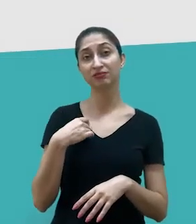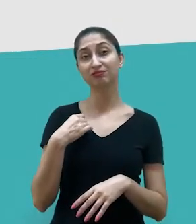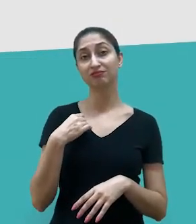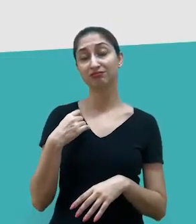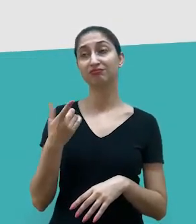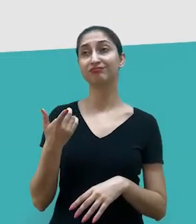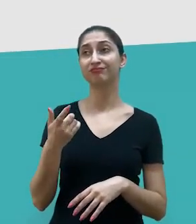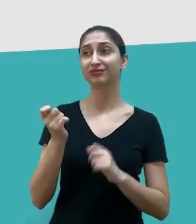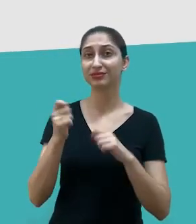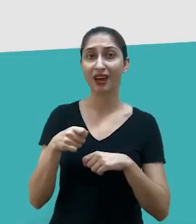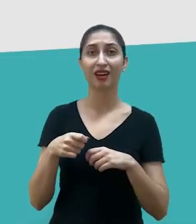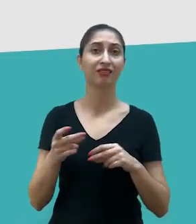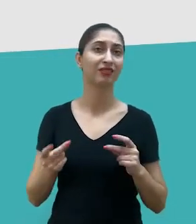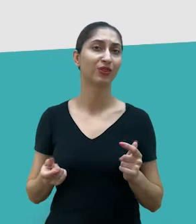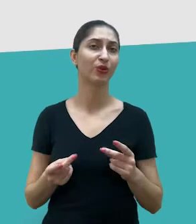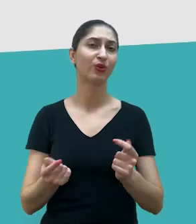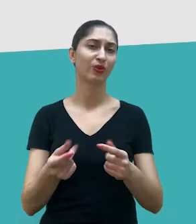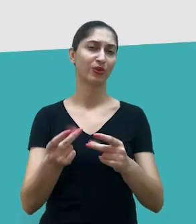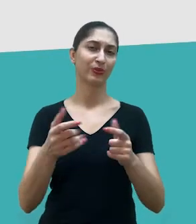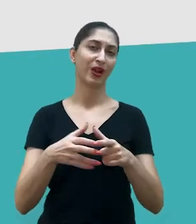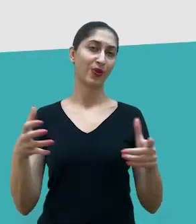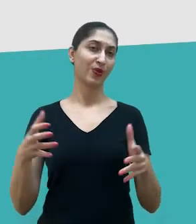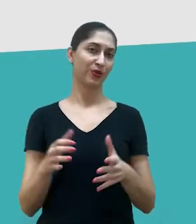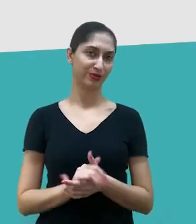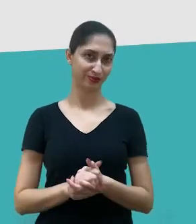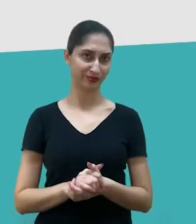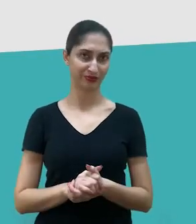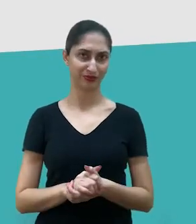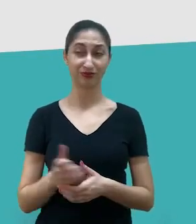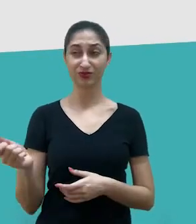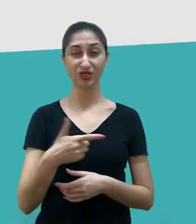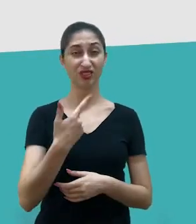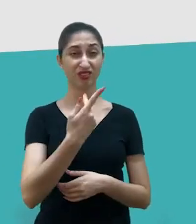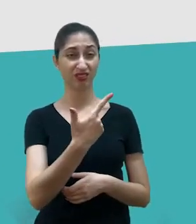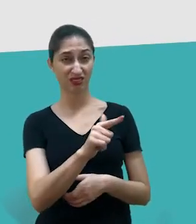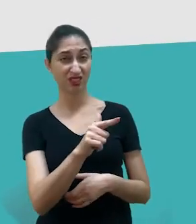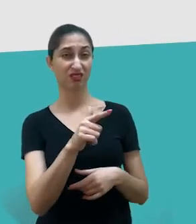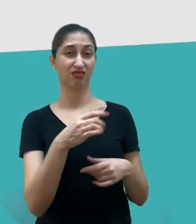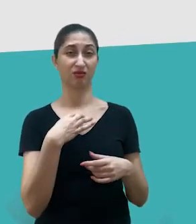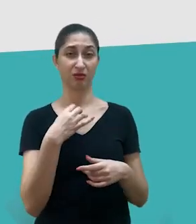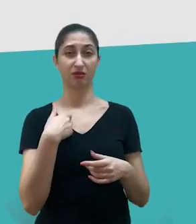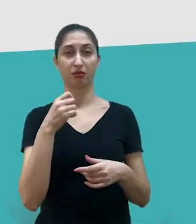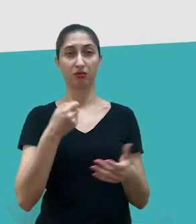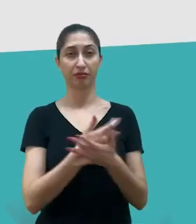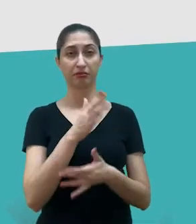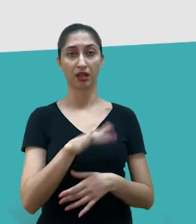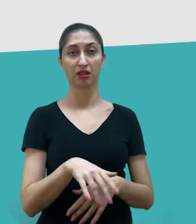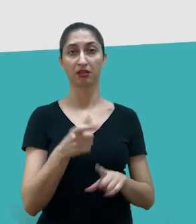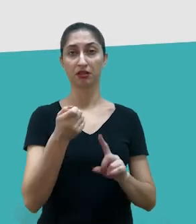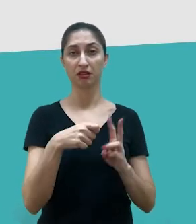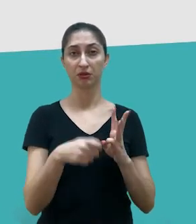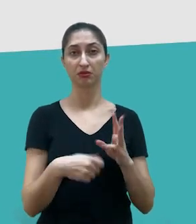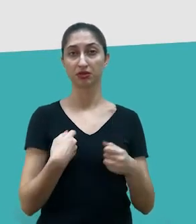dela vai ser extremamente maior do que aquela que eu vou pagar mais barato e com 3 meses